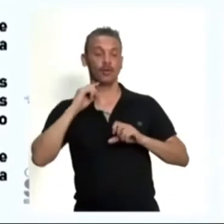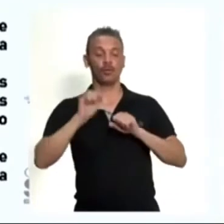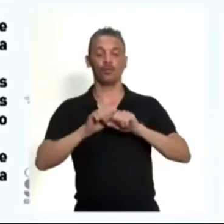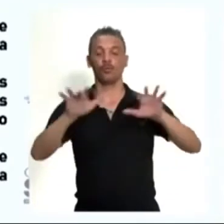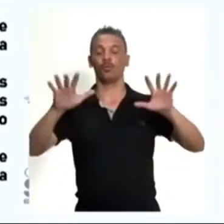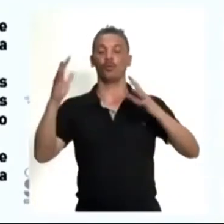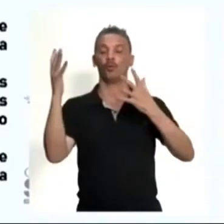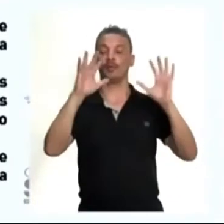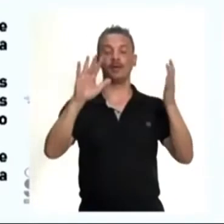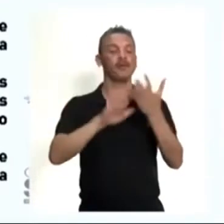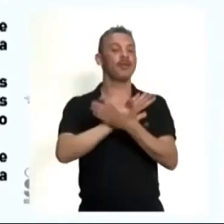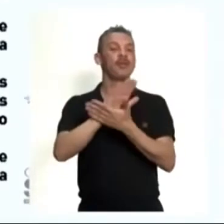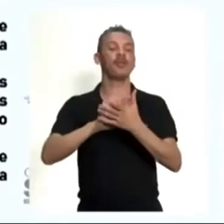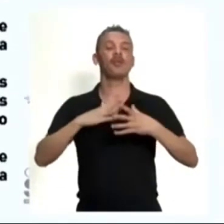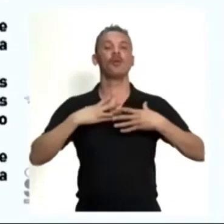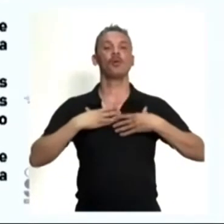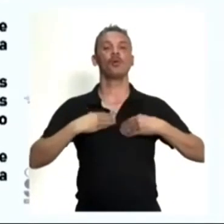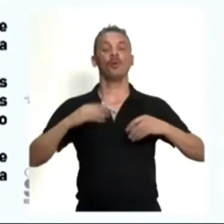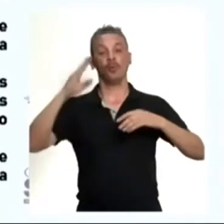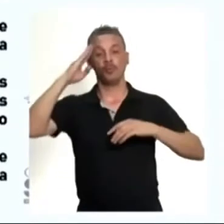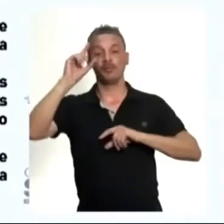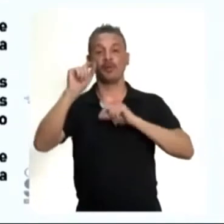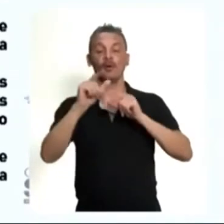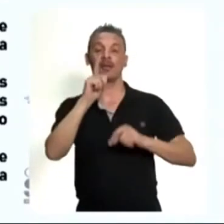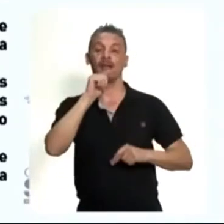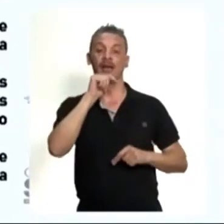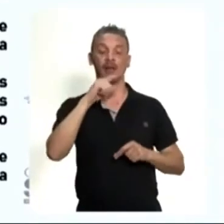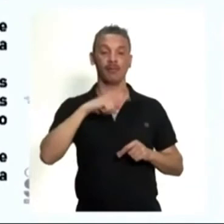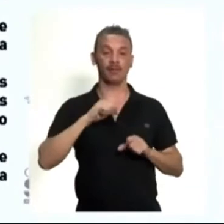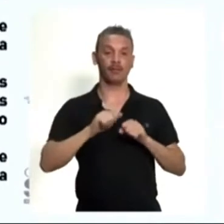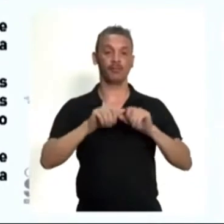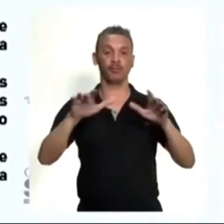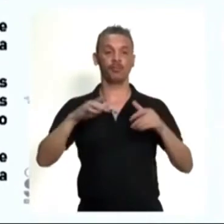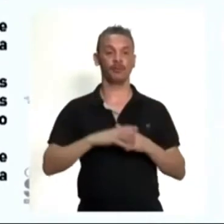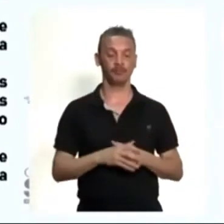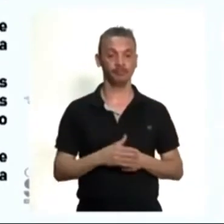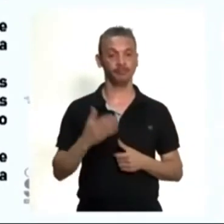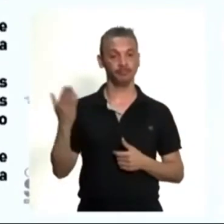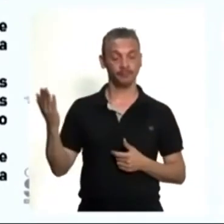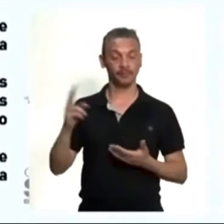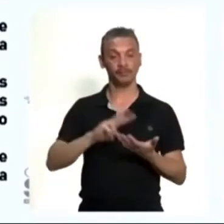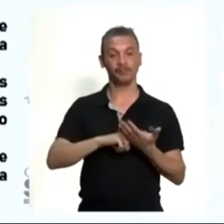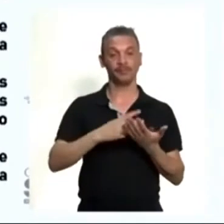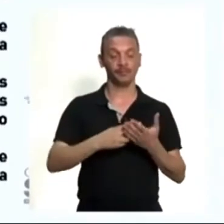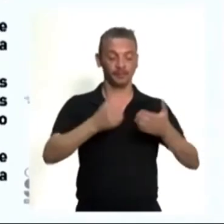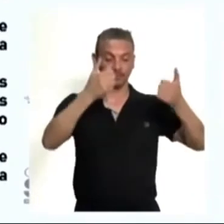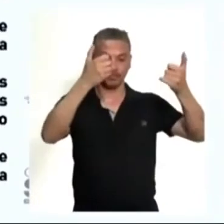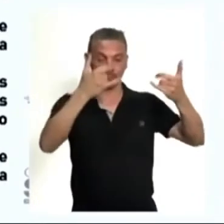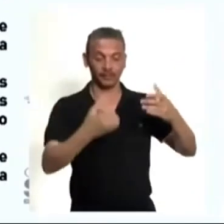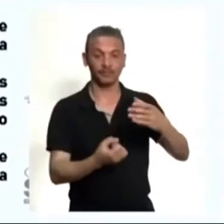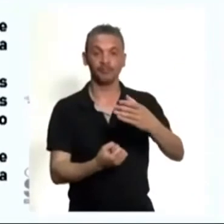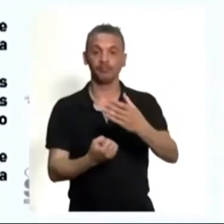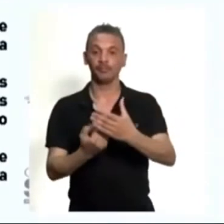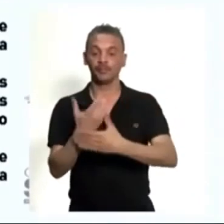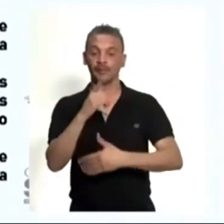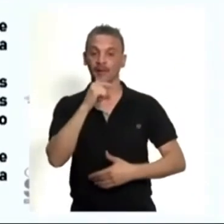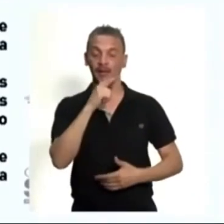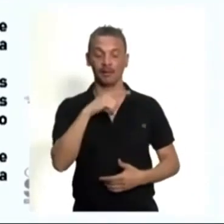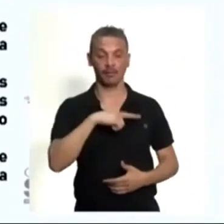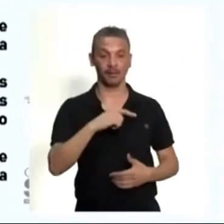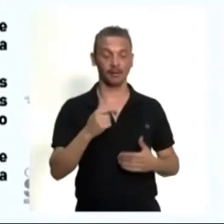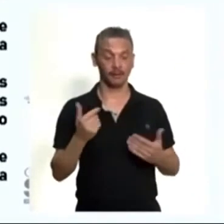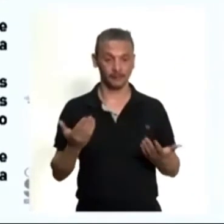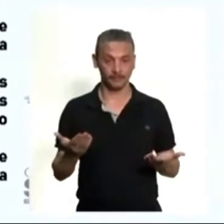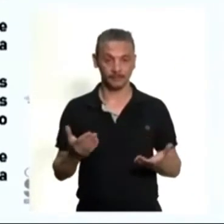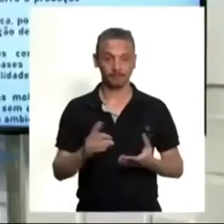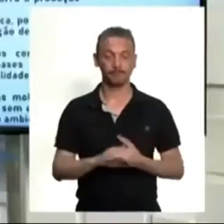meio ambiente, porque o principal subproduto formado é a água. Olha a interpretação, se olhar a formação de água que nós temos aí